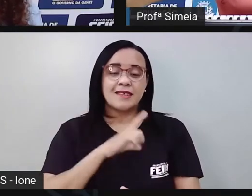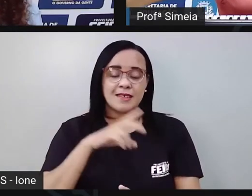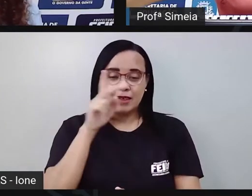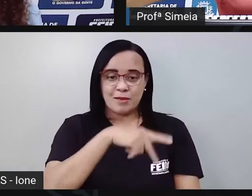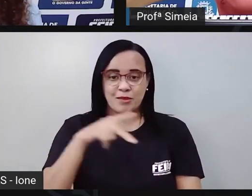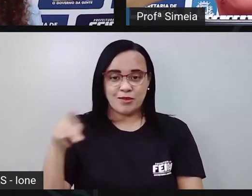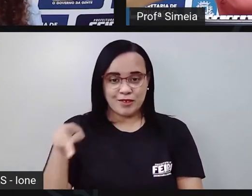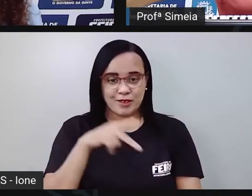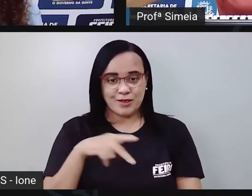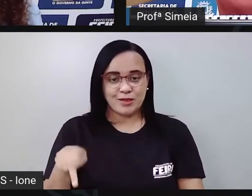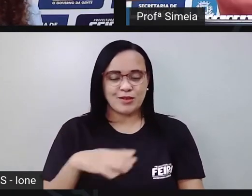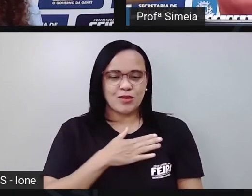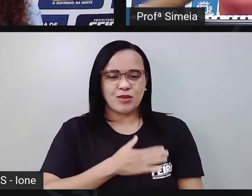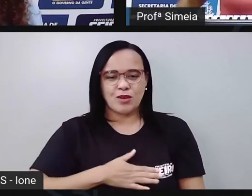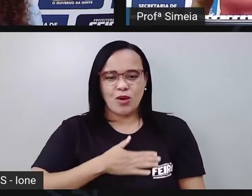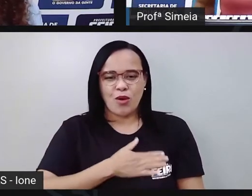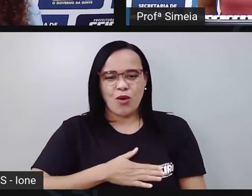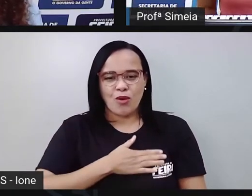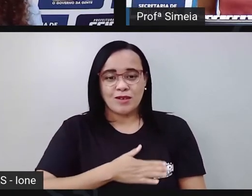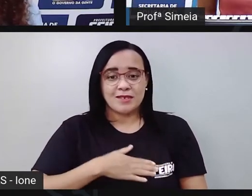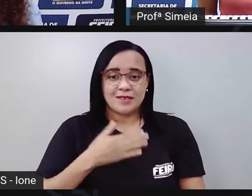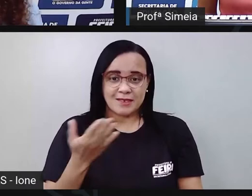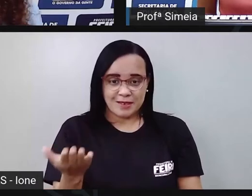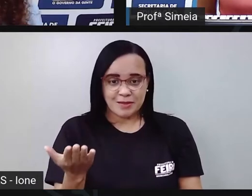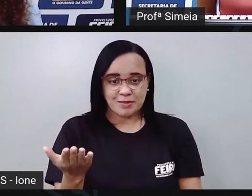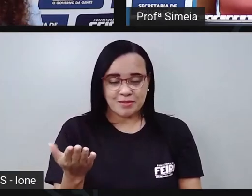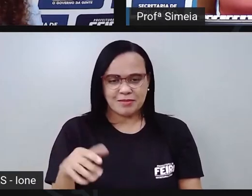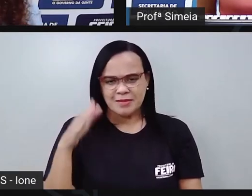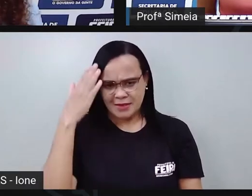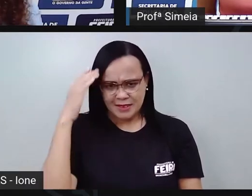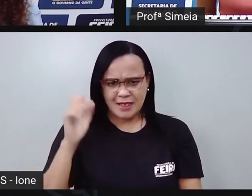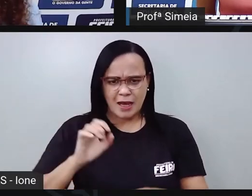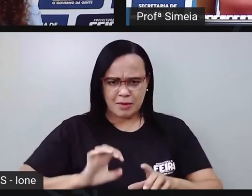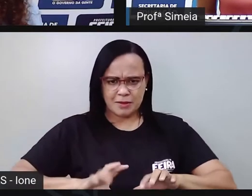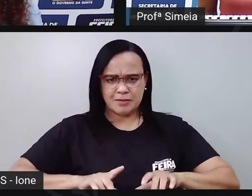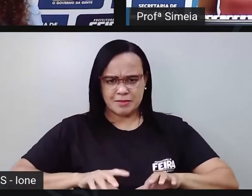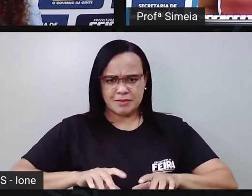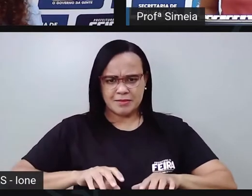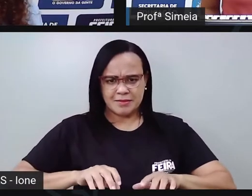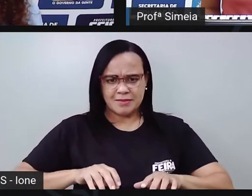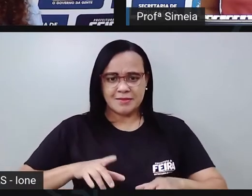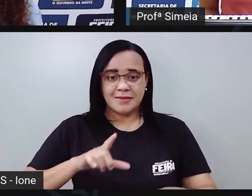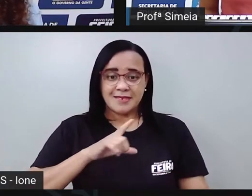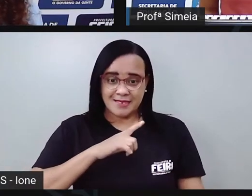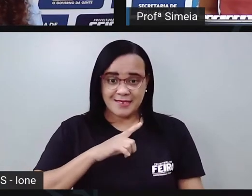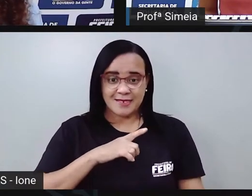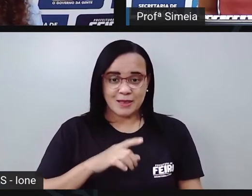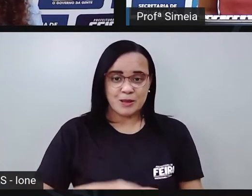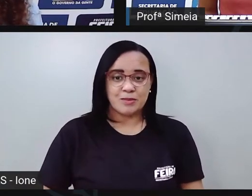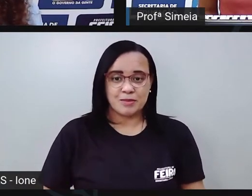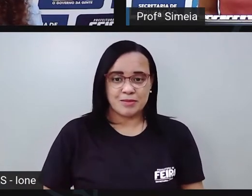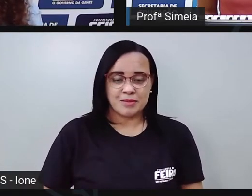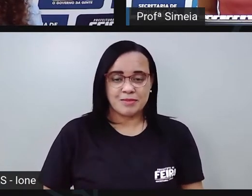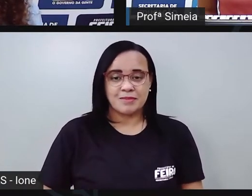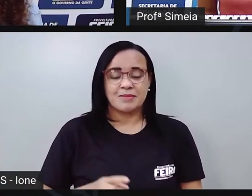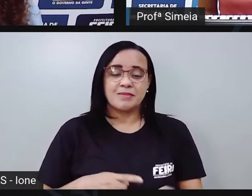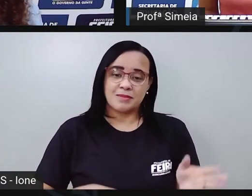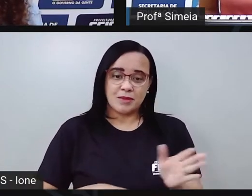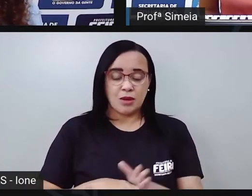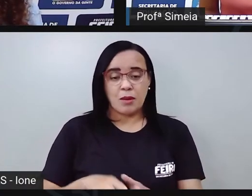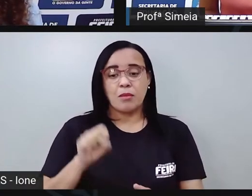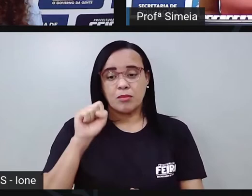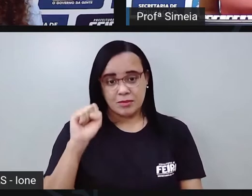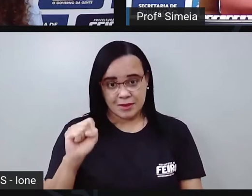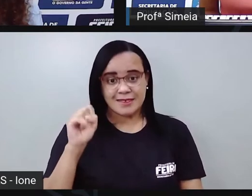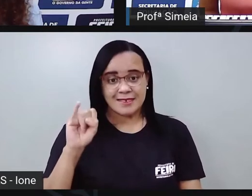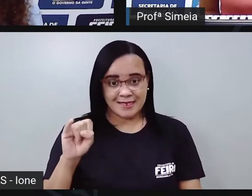preferido quem sabe tocar teclado aí a pro se toca teclado e